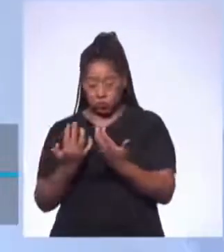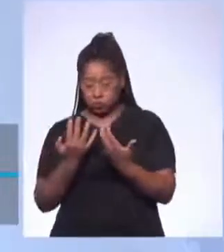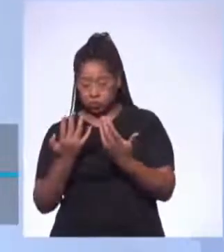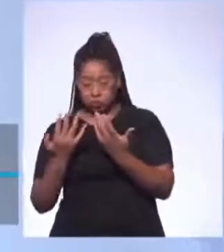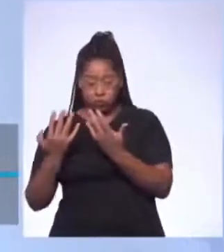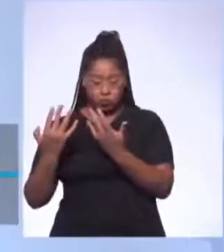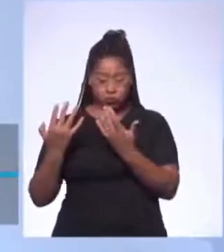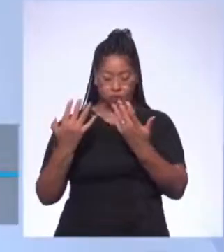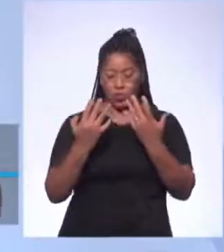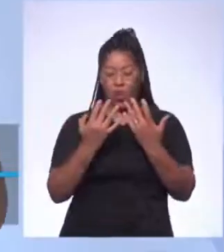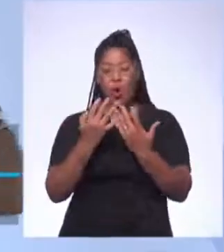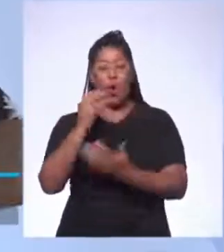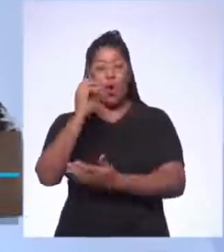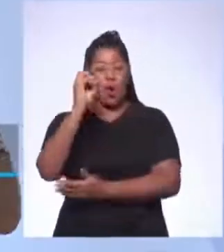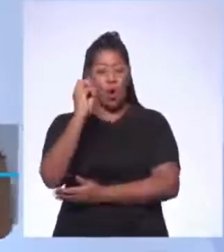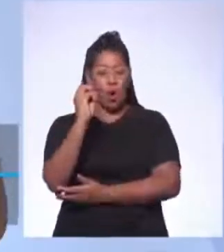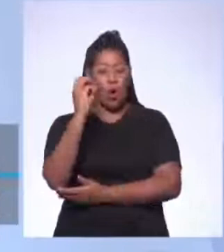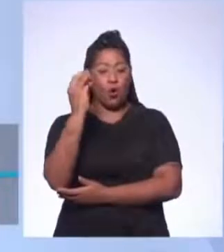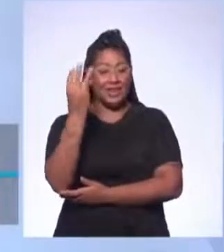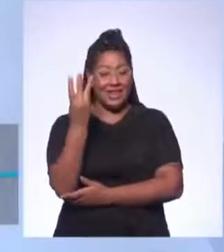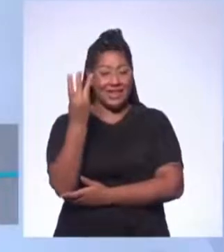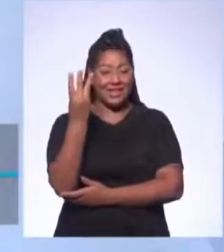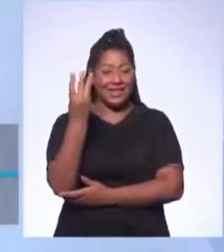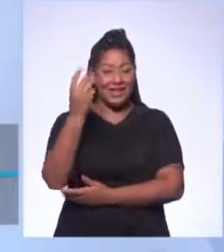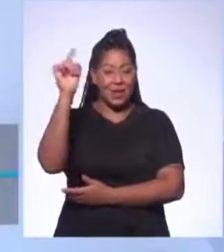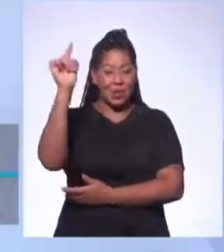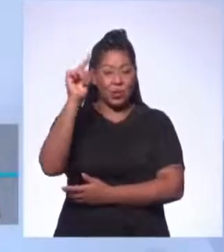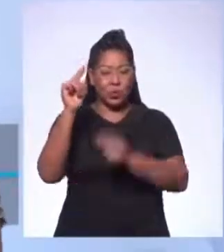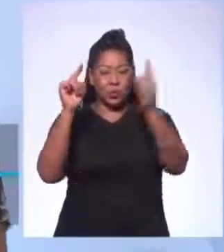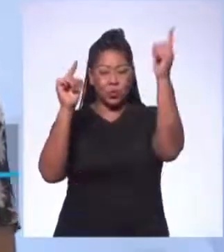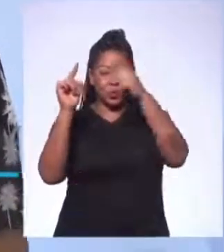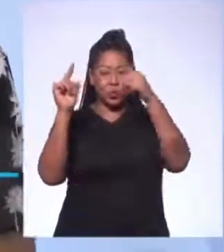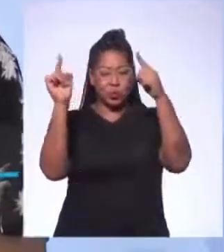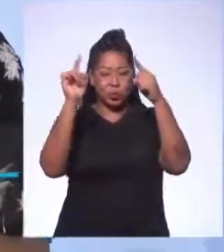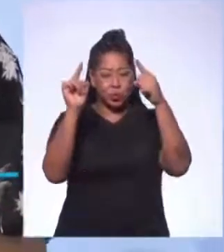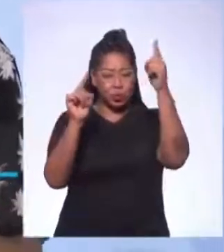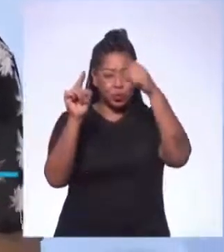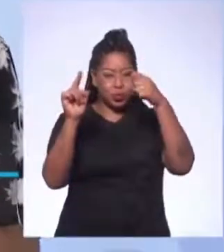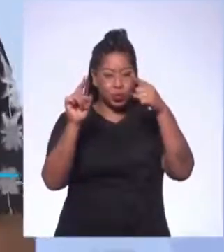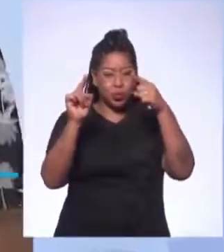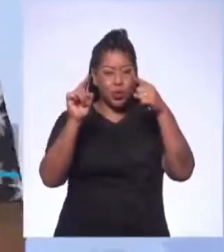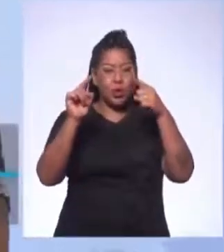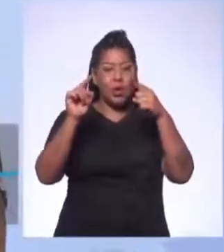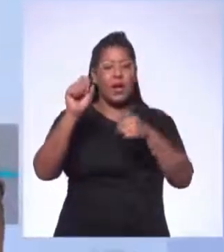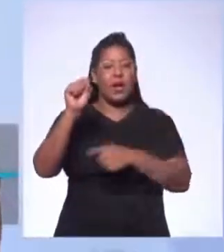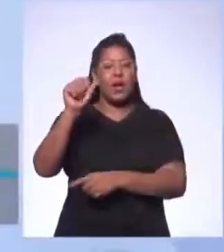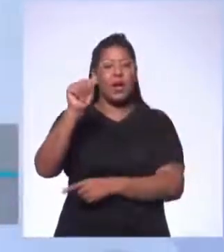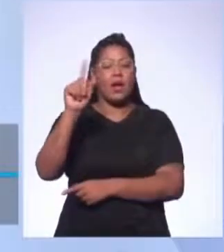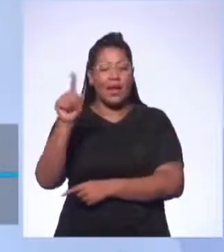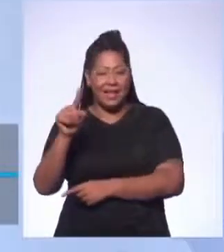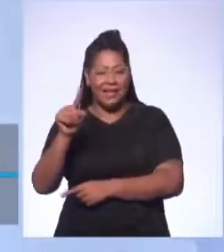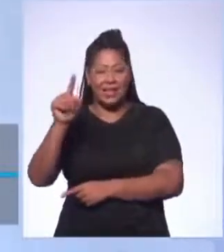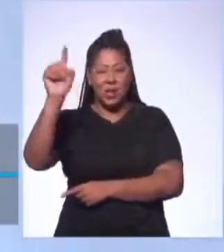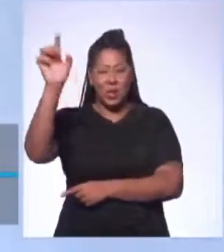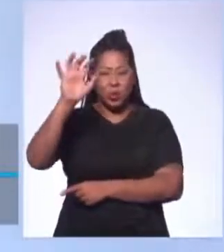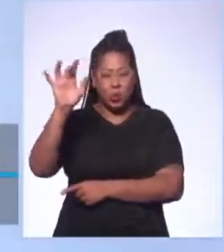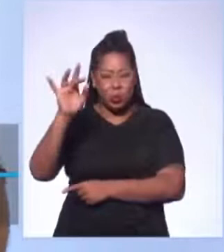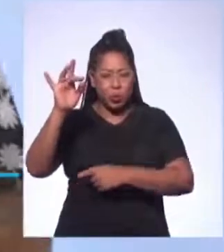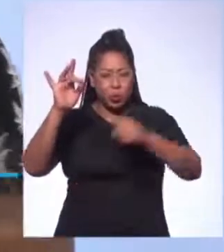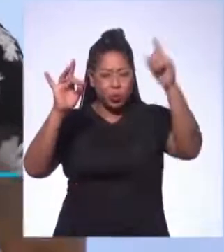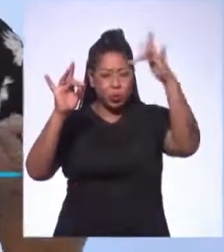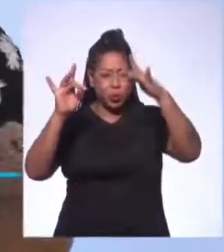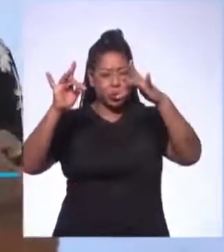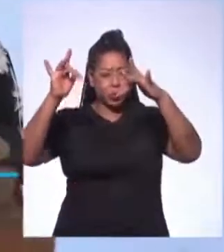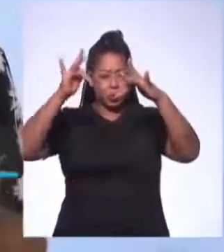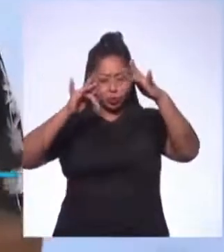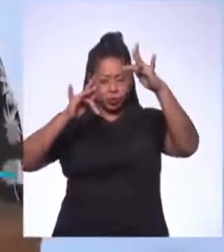ele vem se desfazendo, ok, com a combinação com outros gases e a camada de ozônio, né,